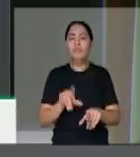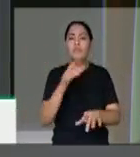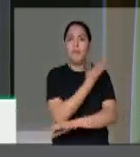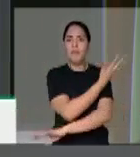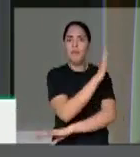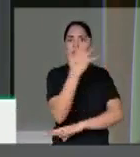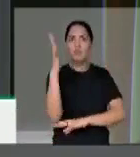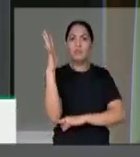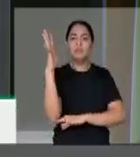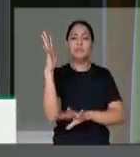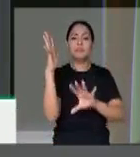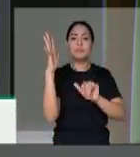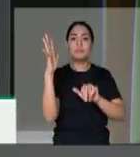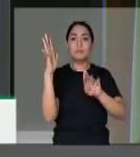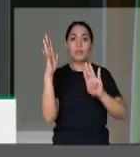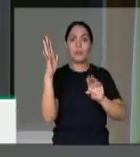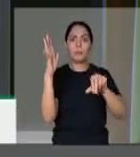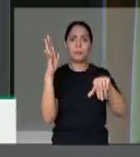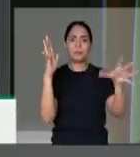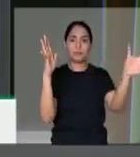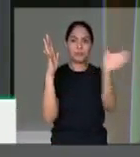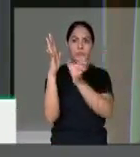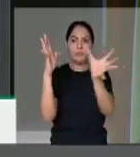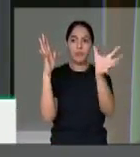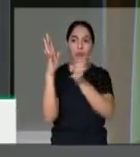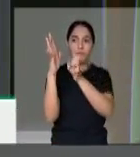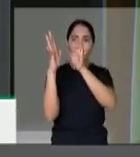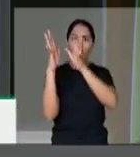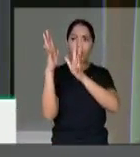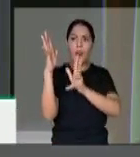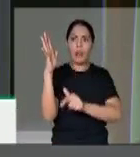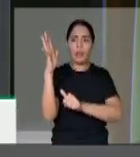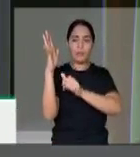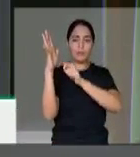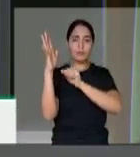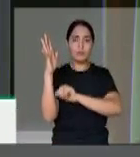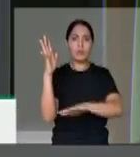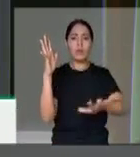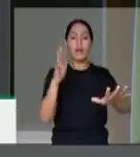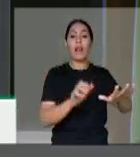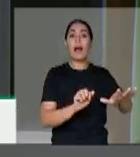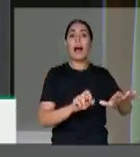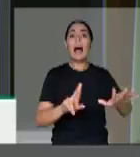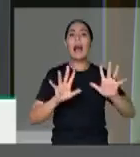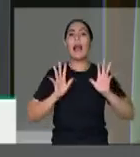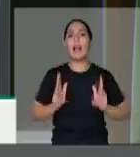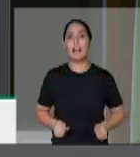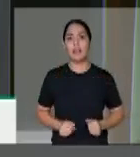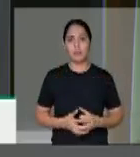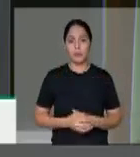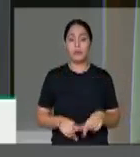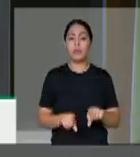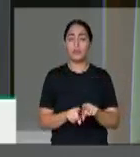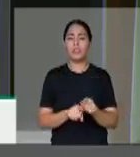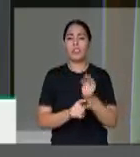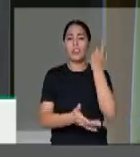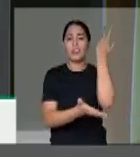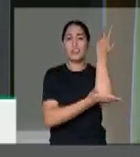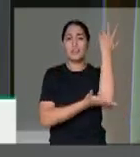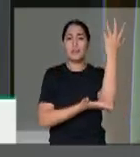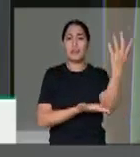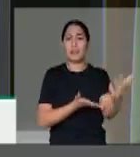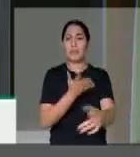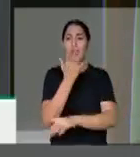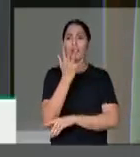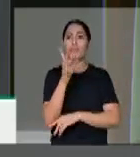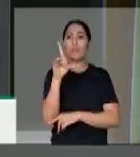ar, limpando para que todos nós possamos respirar. O desmatamento diminui a capacidade da floresta de